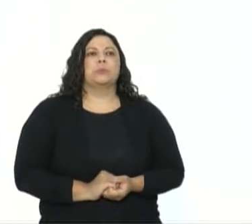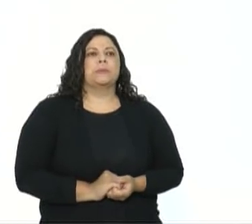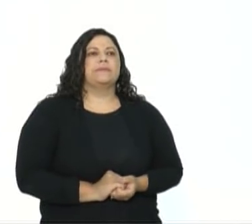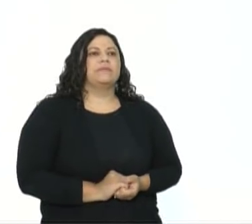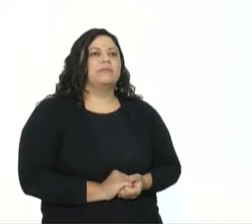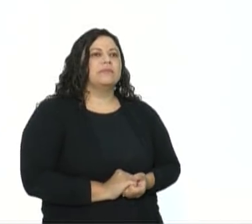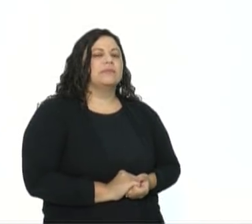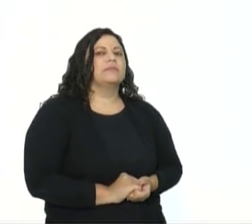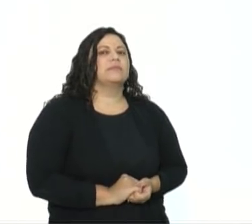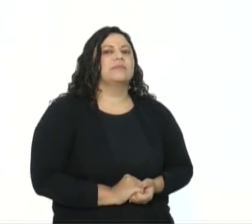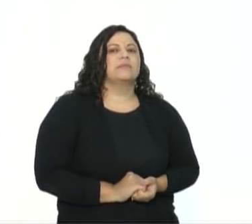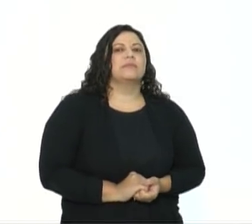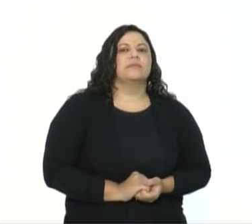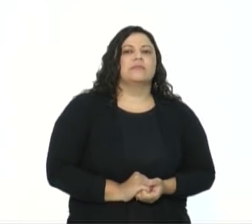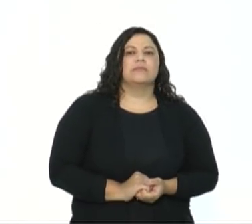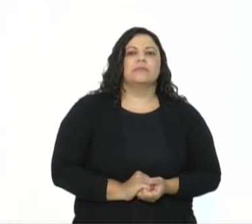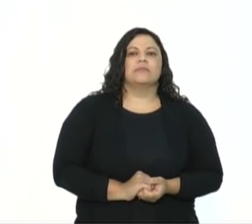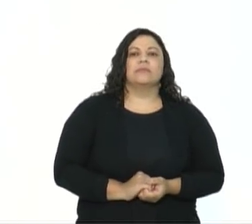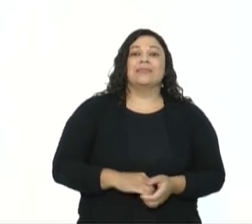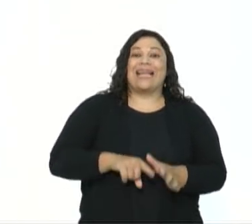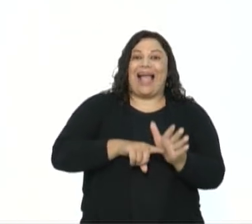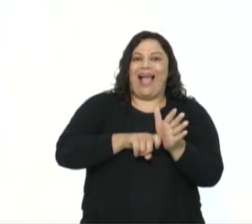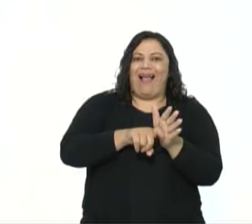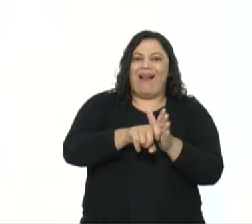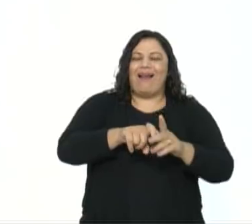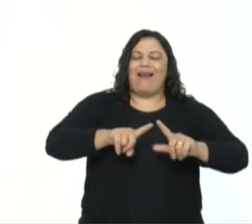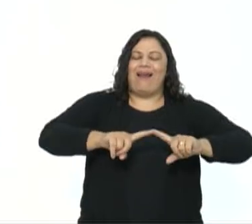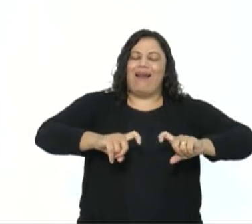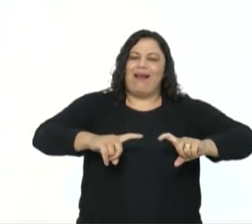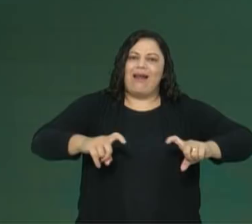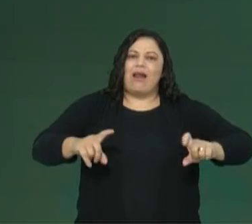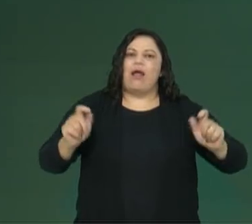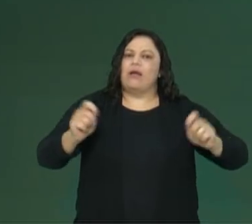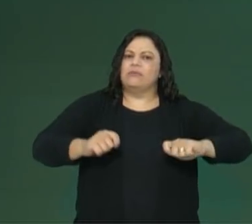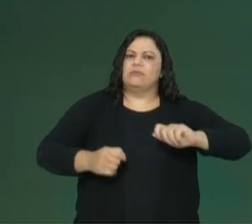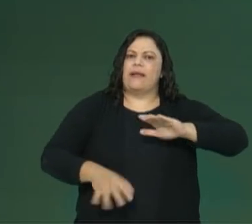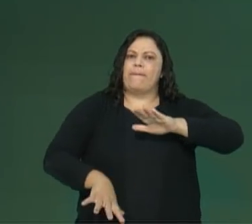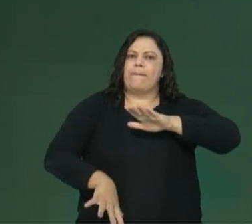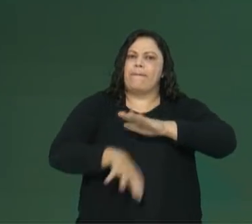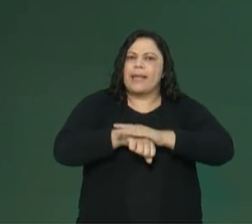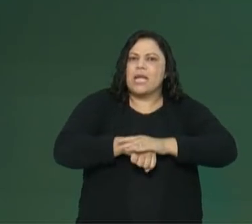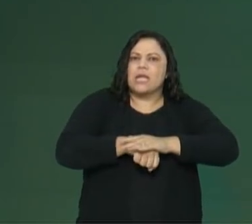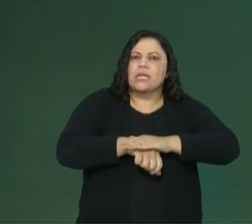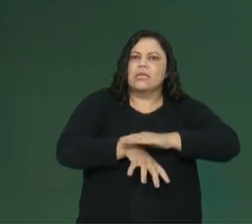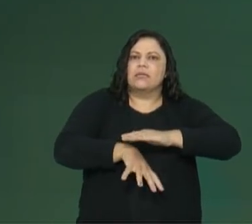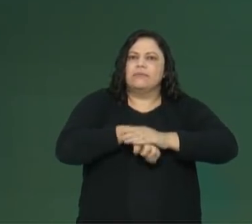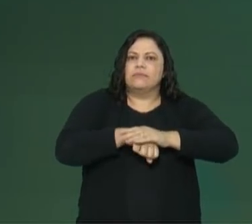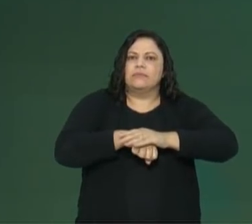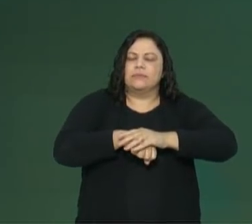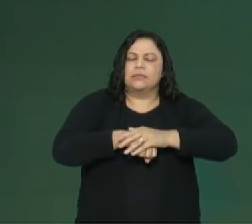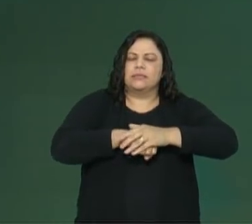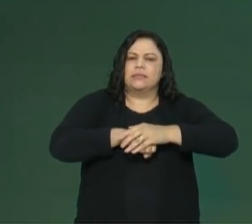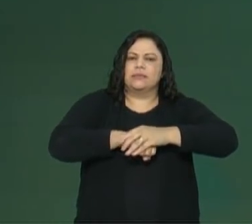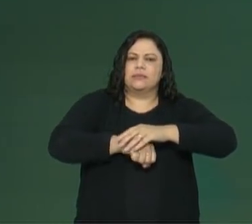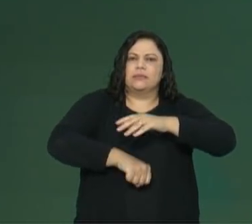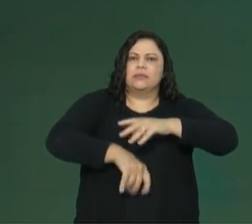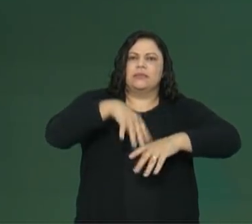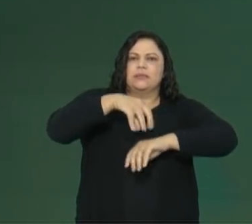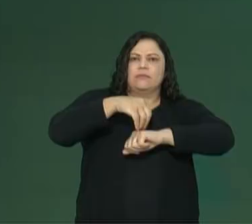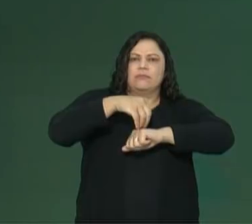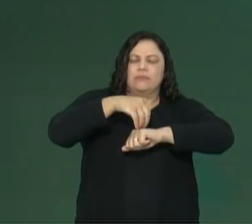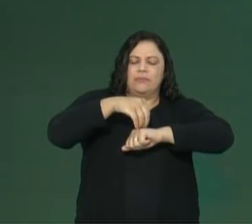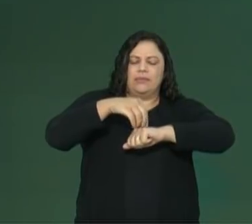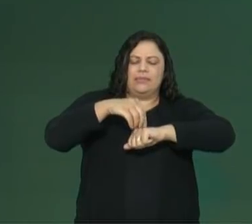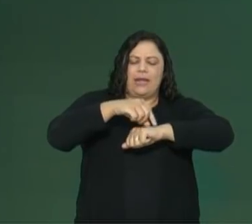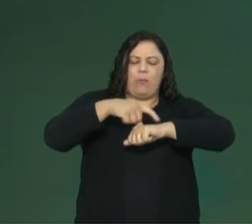Pela anatomia da larva e a anatomia da nossa pele, a larva consegue atravessar a nossa pele, elas são microscópicas,